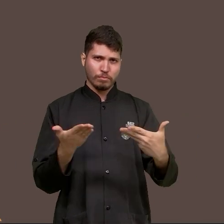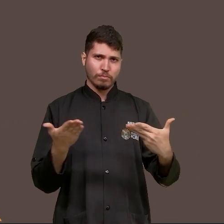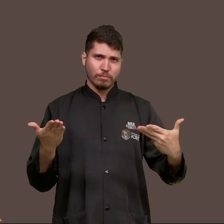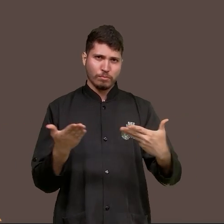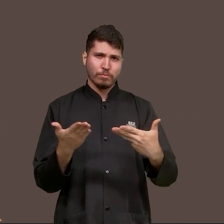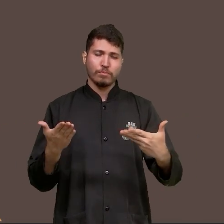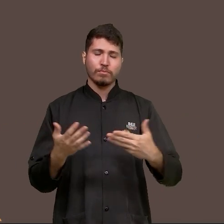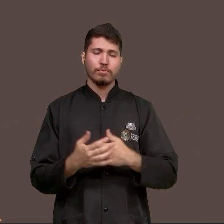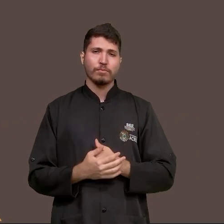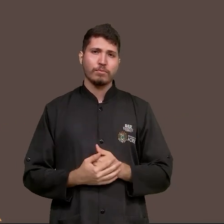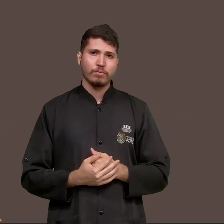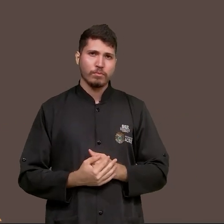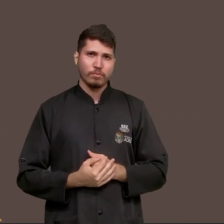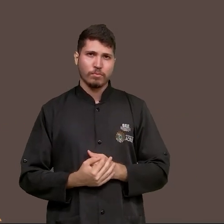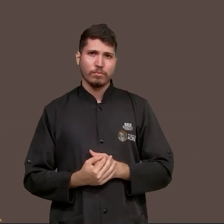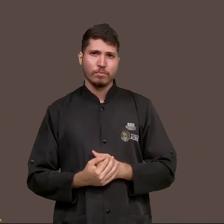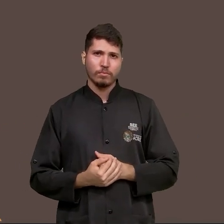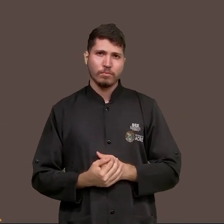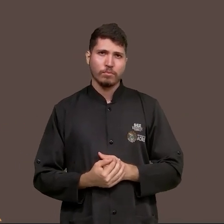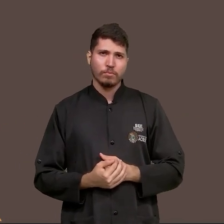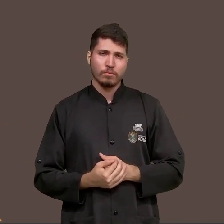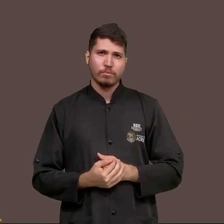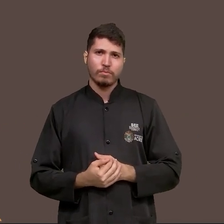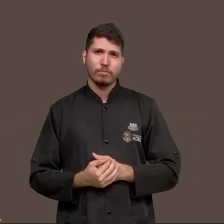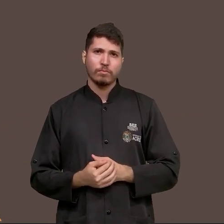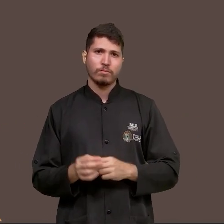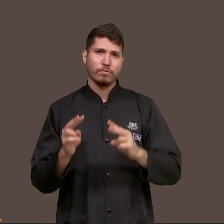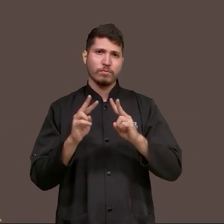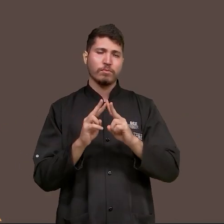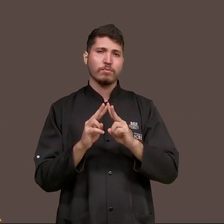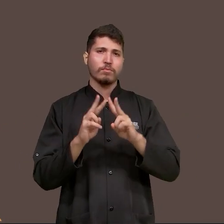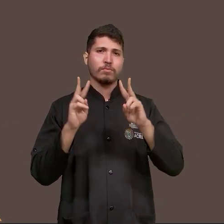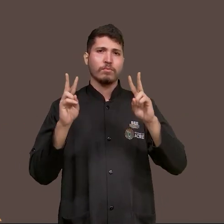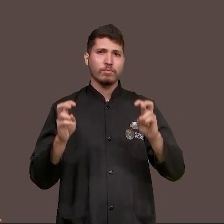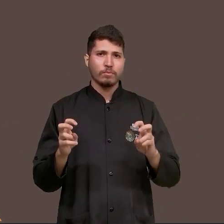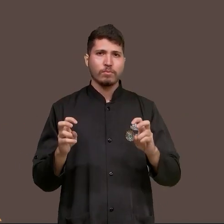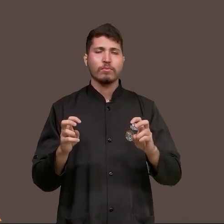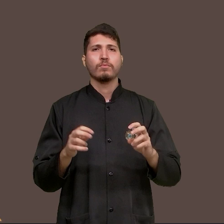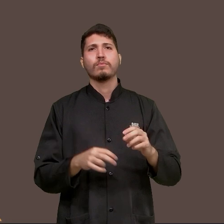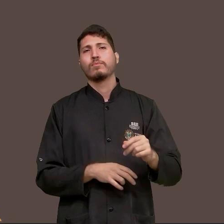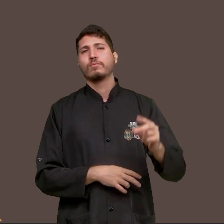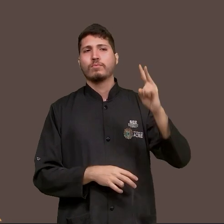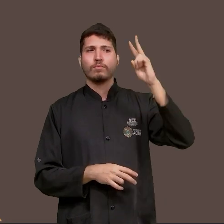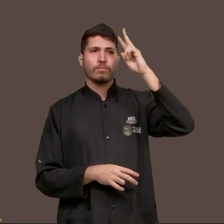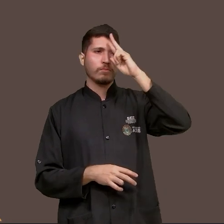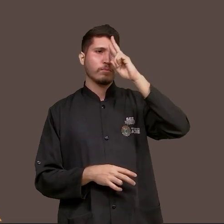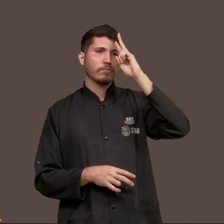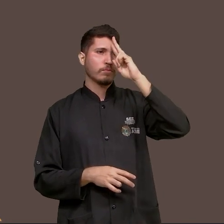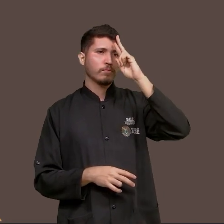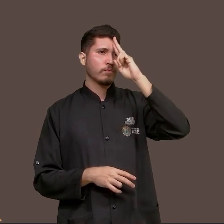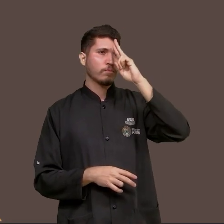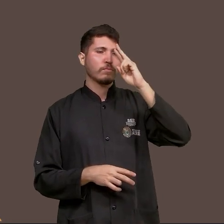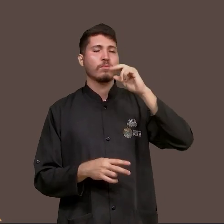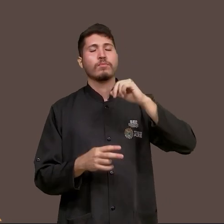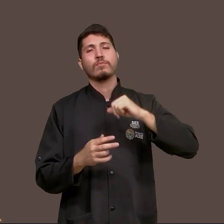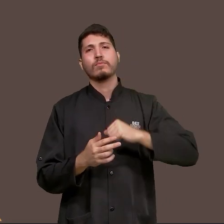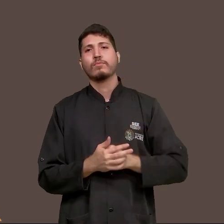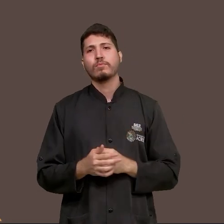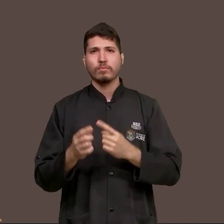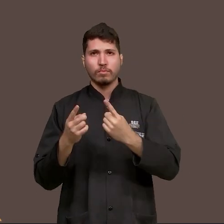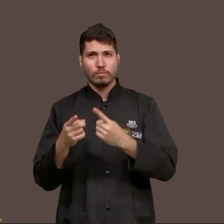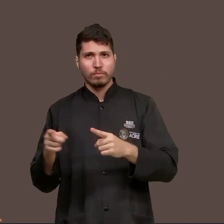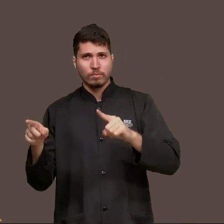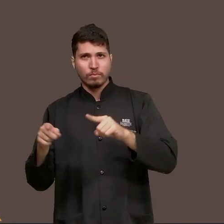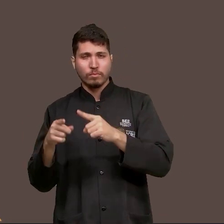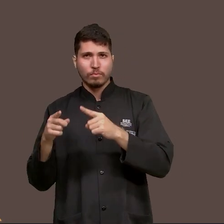aula. Nós falamos sobre a história da arte e da música. Vimos